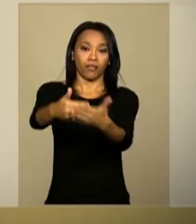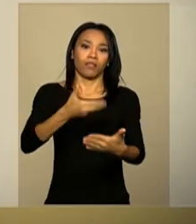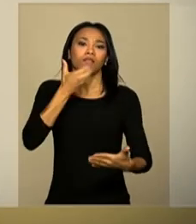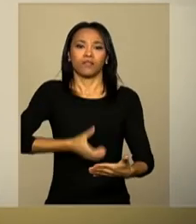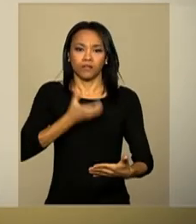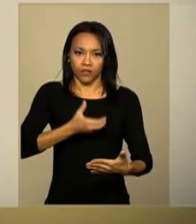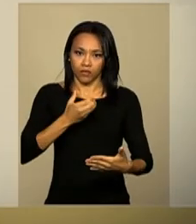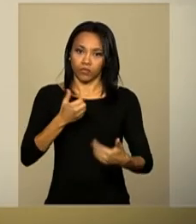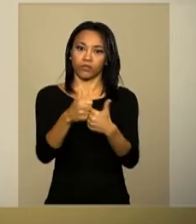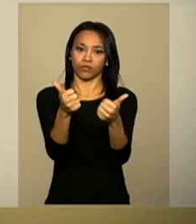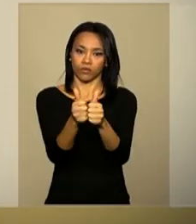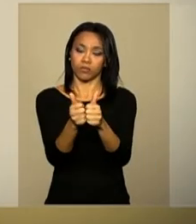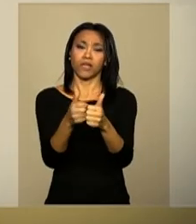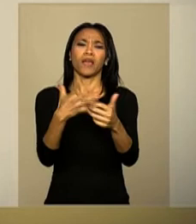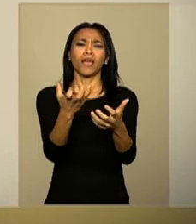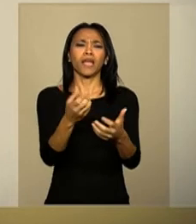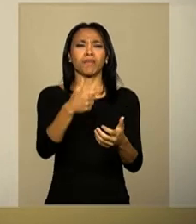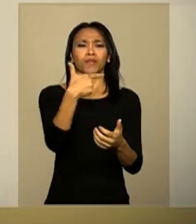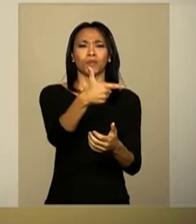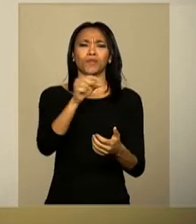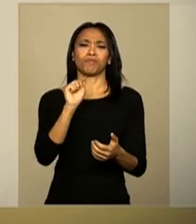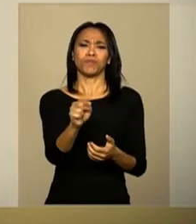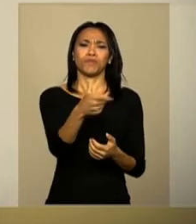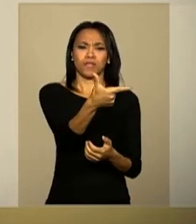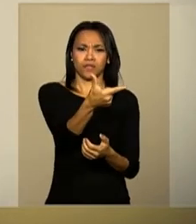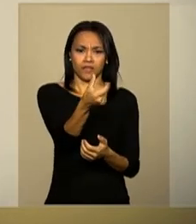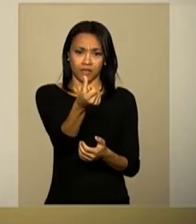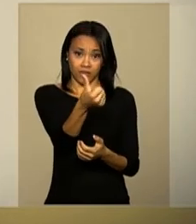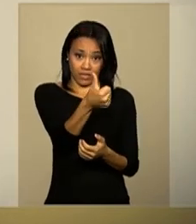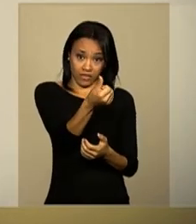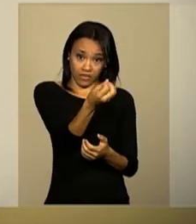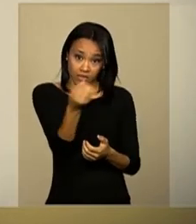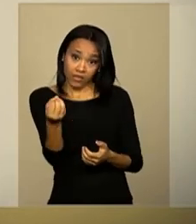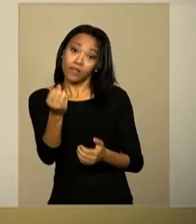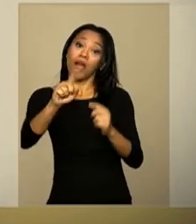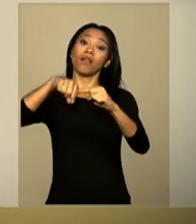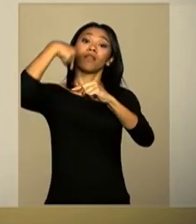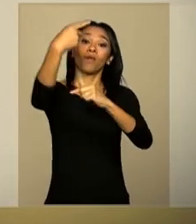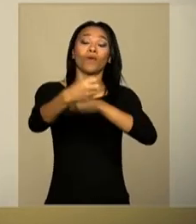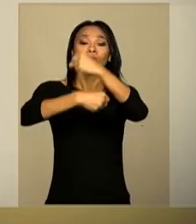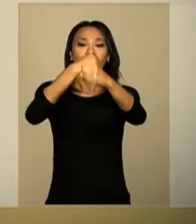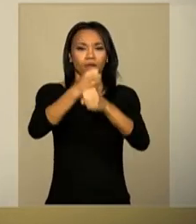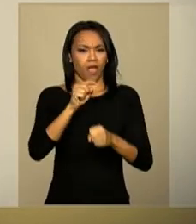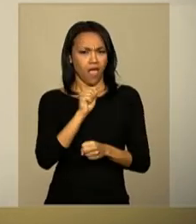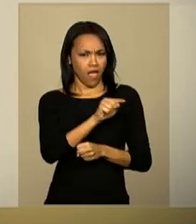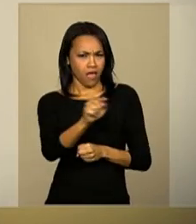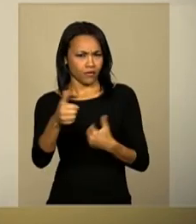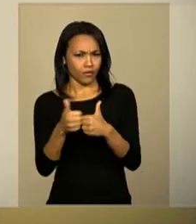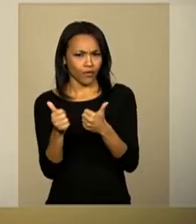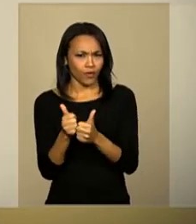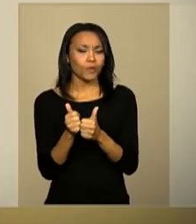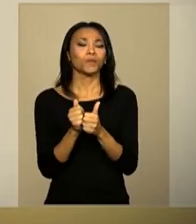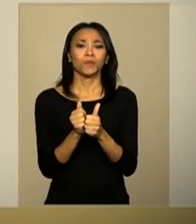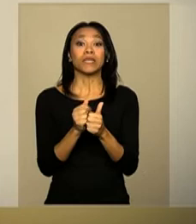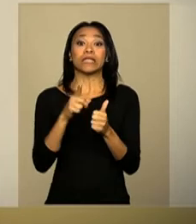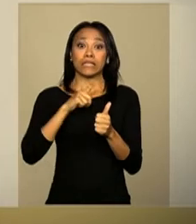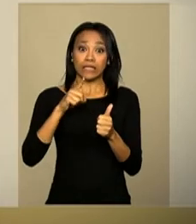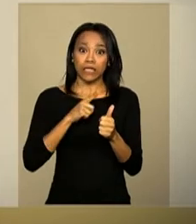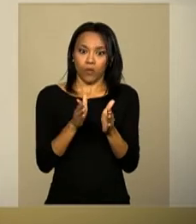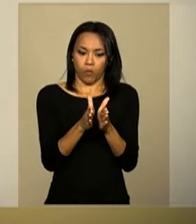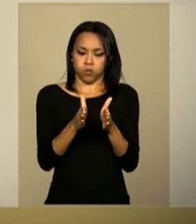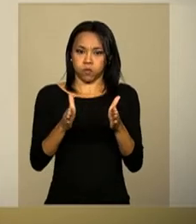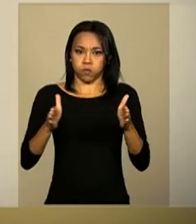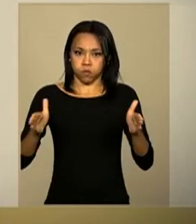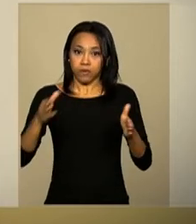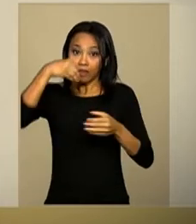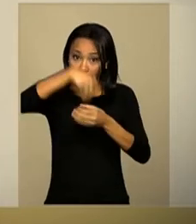dezembro queremos chegar a 2.600 até o a e esses ônibus Max tem corredores